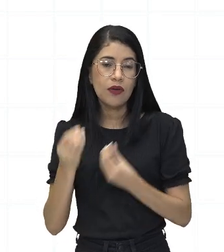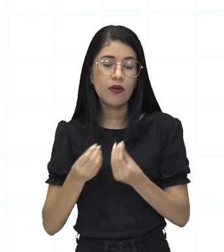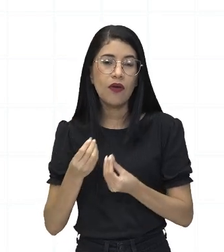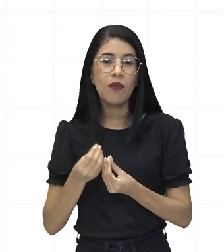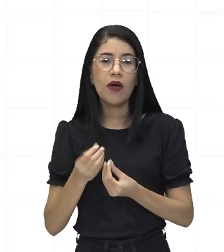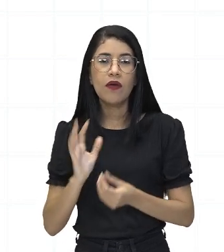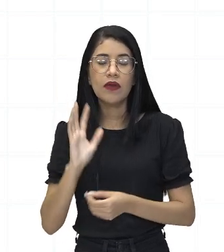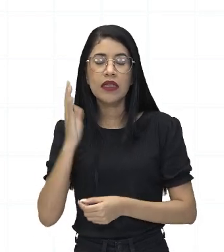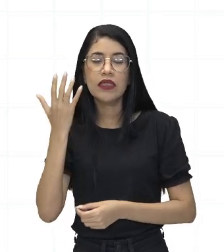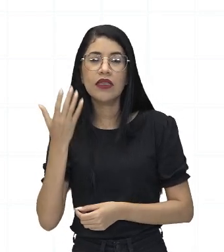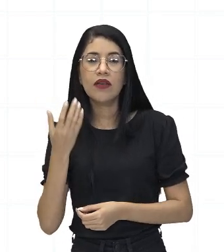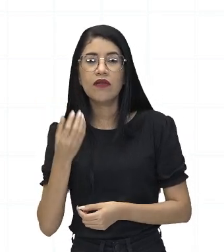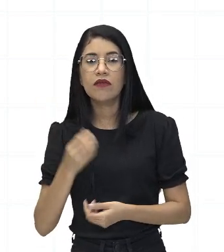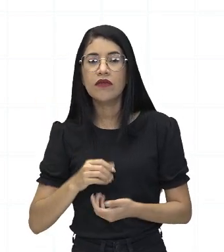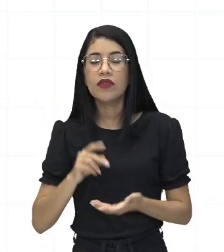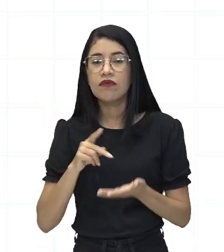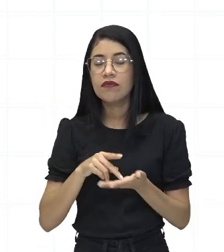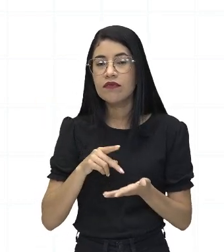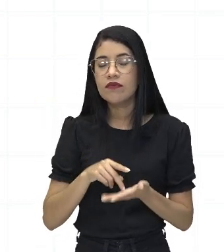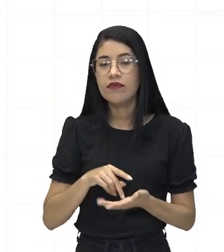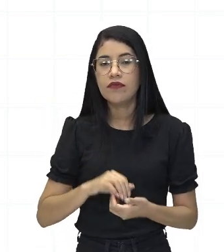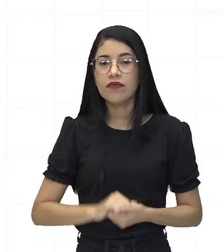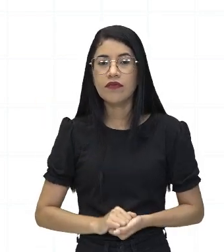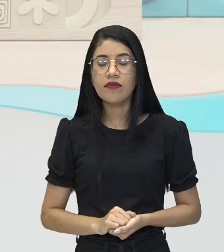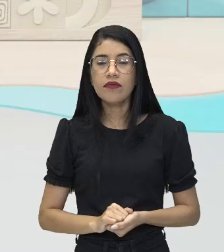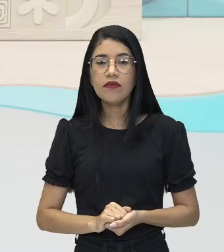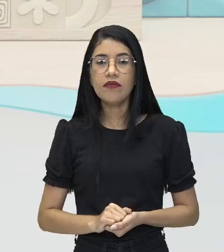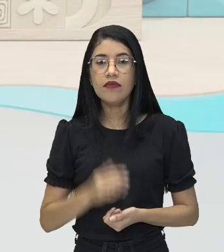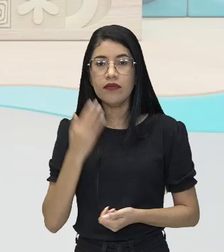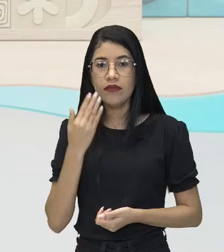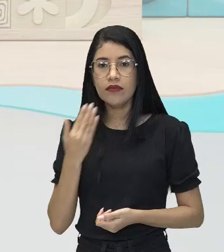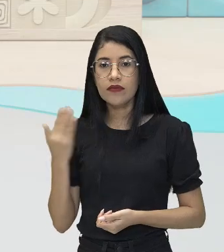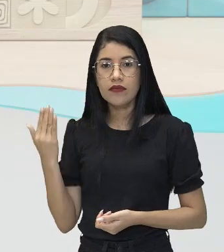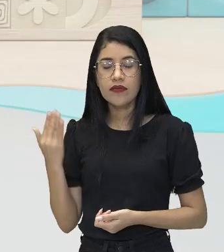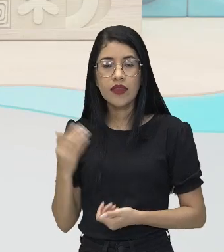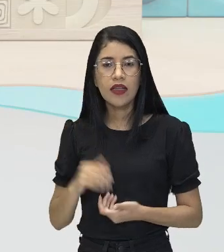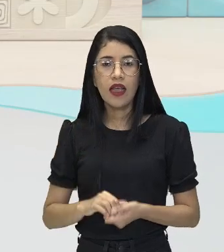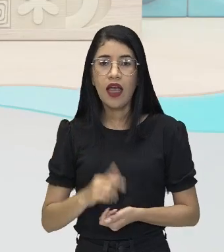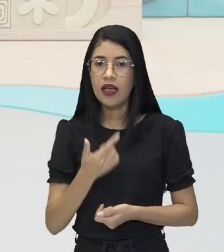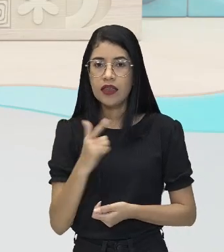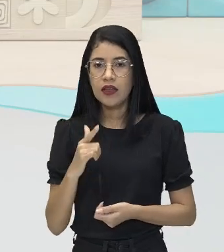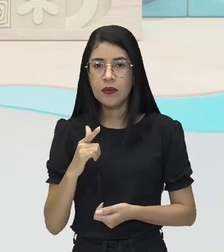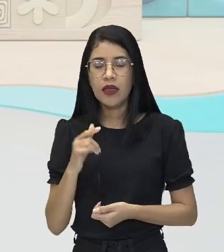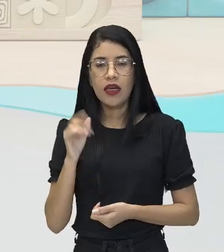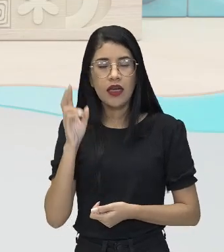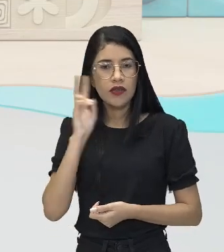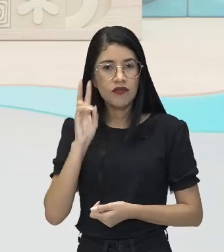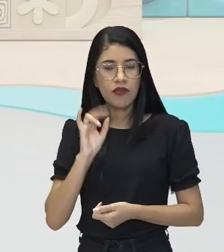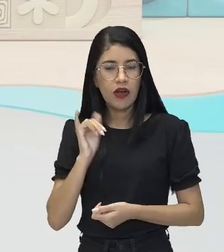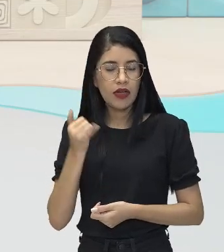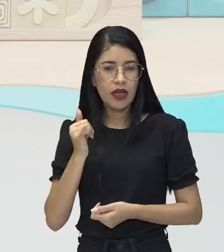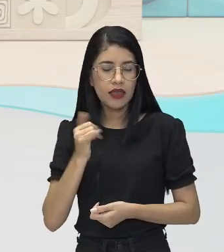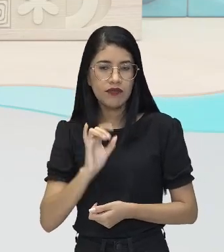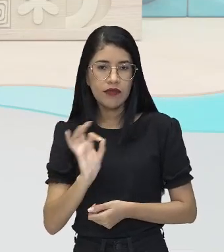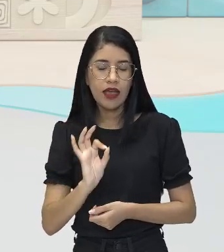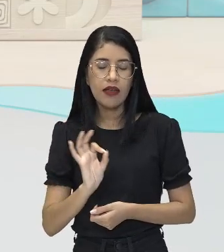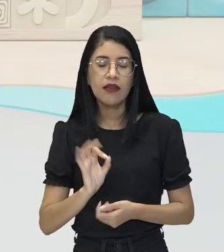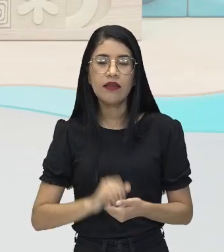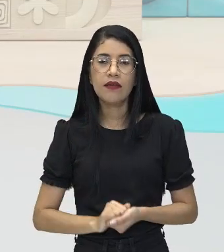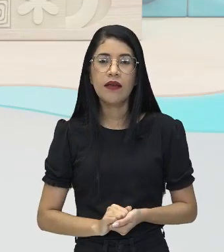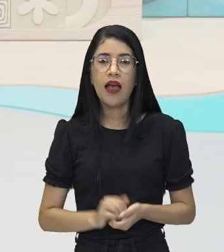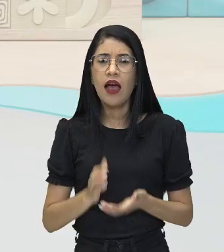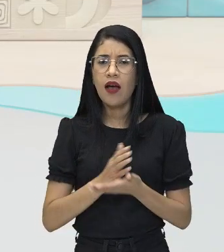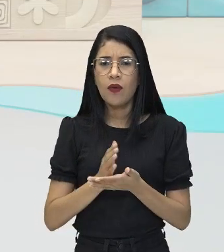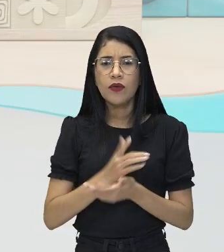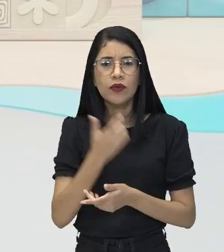as narrativas. Tá? Então, esse aqui que nós vamos ver, ele não tem essas narrativas, mas tem alguns que eles contam essas narrativas. Então,